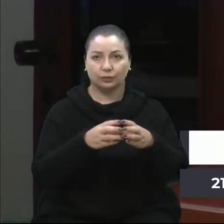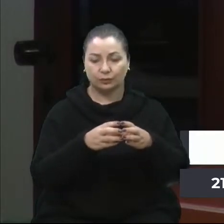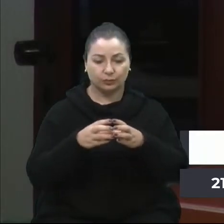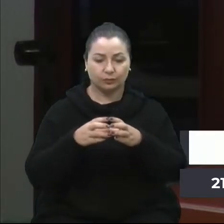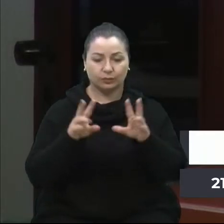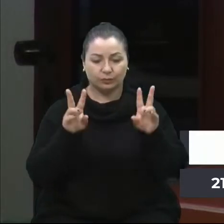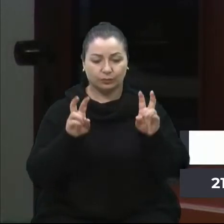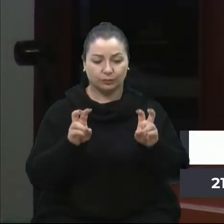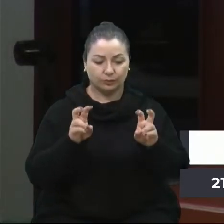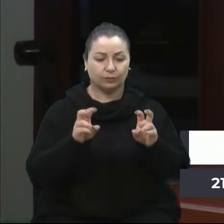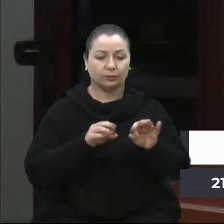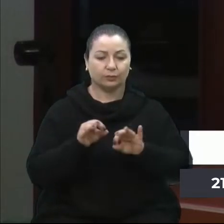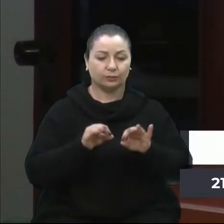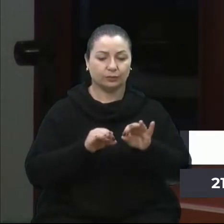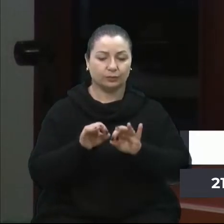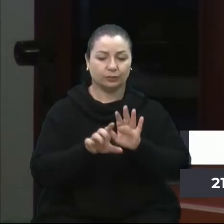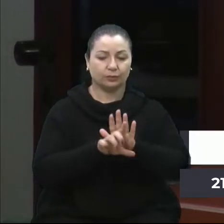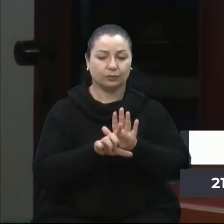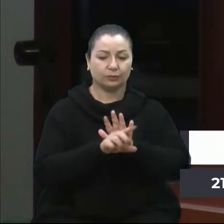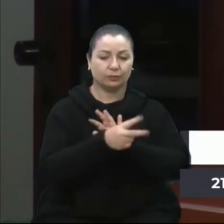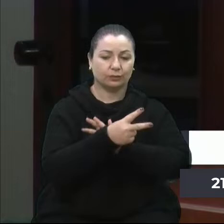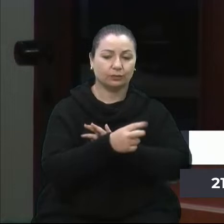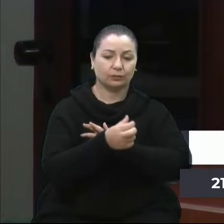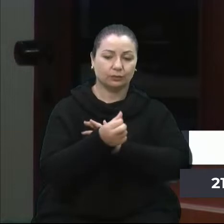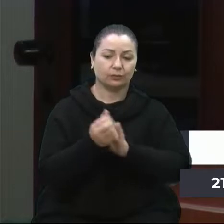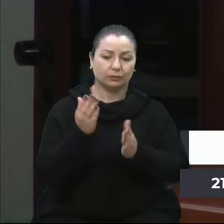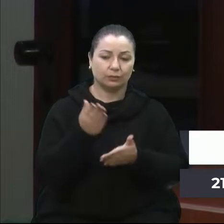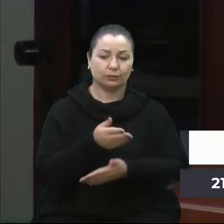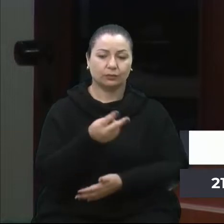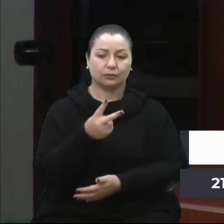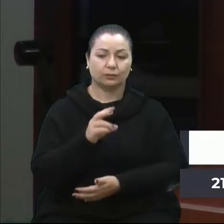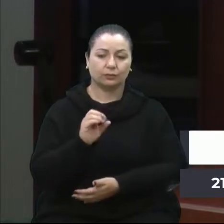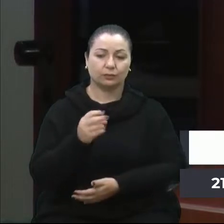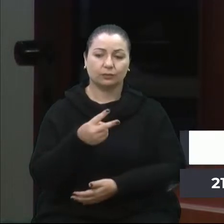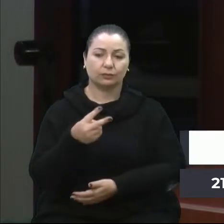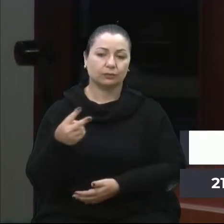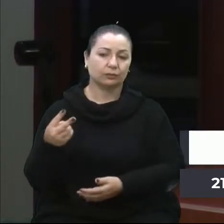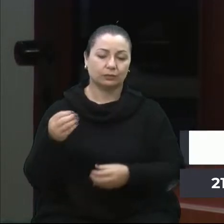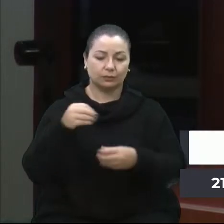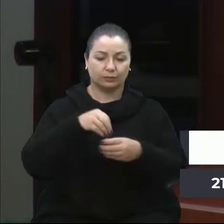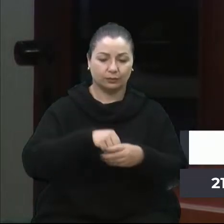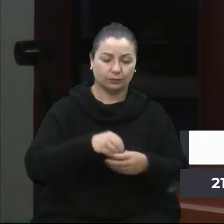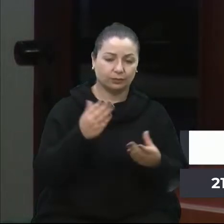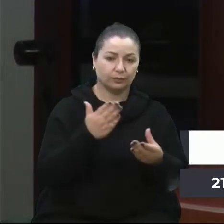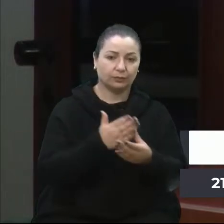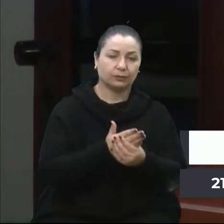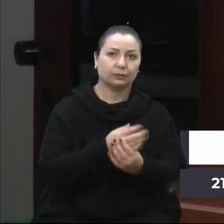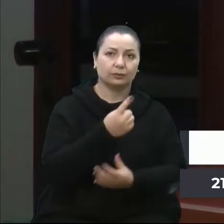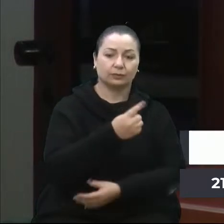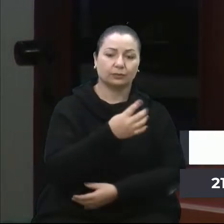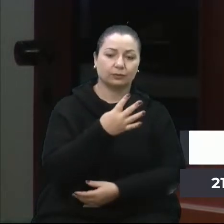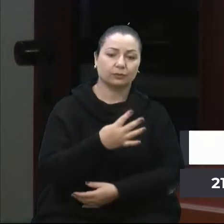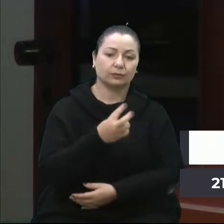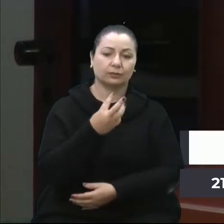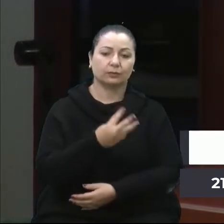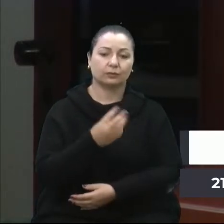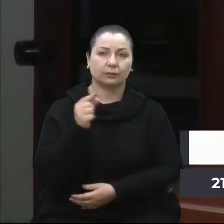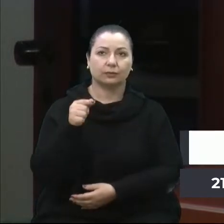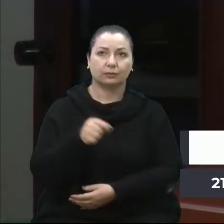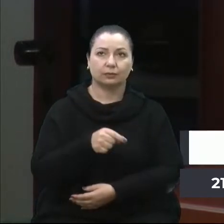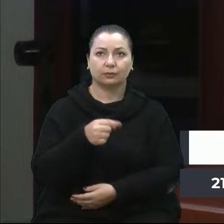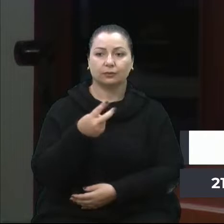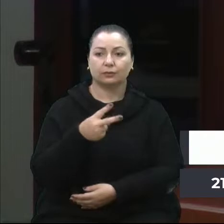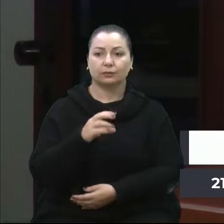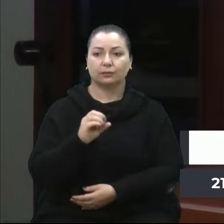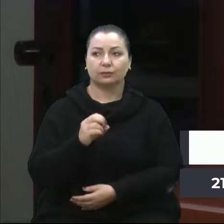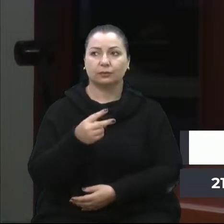número 26/2022, contido no processo número 143/2022. Introito. O dierno